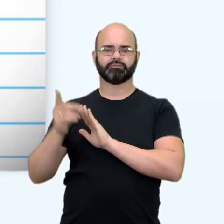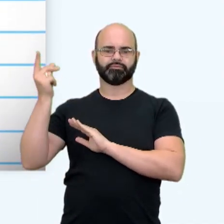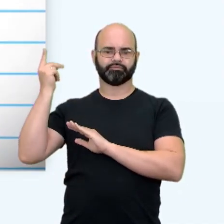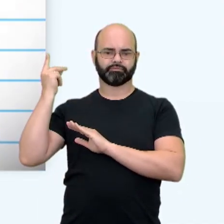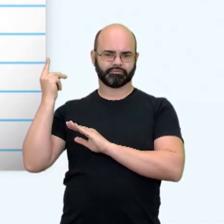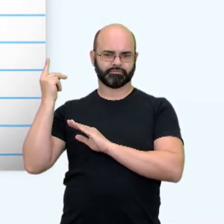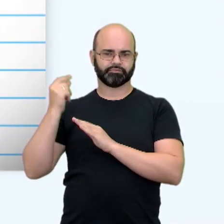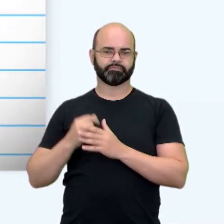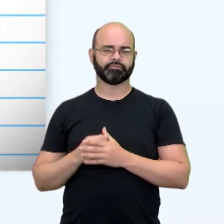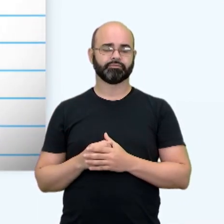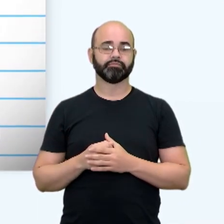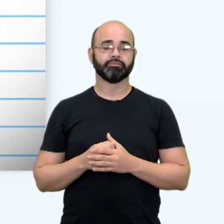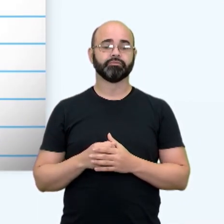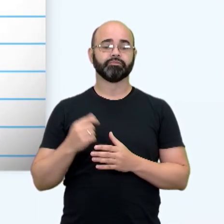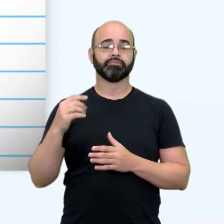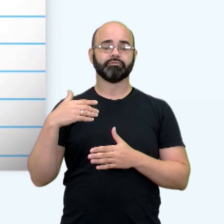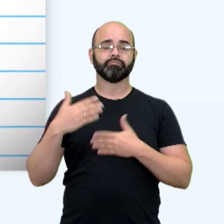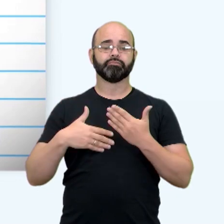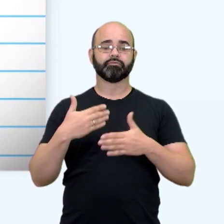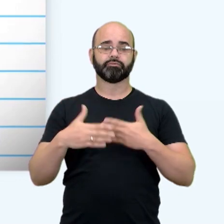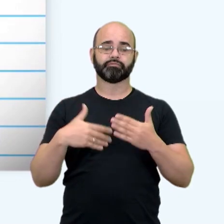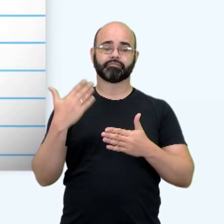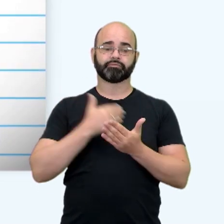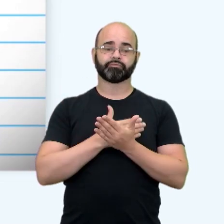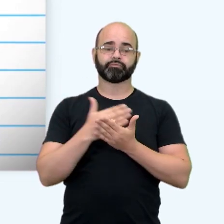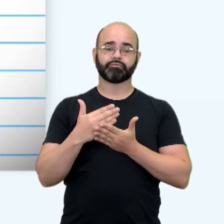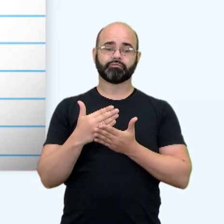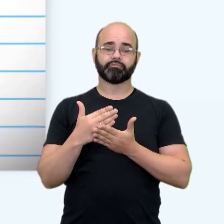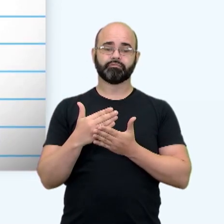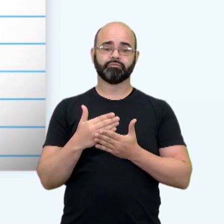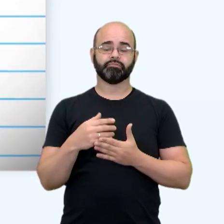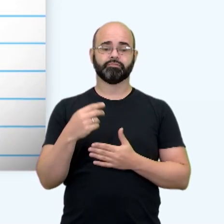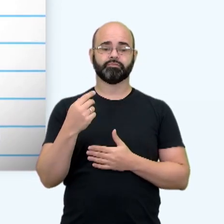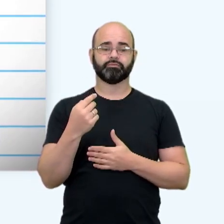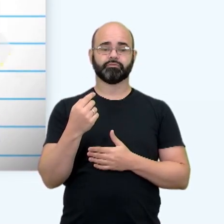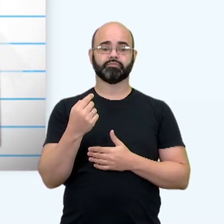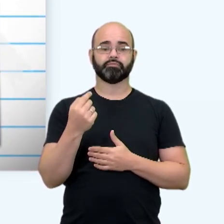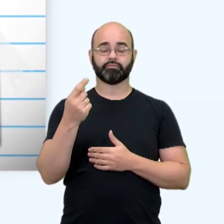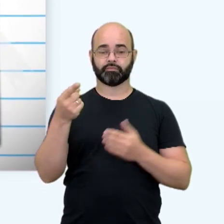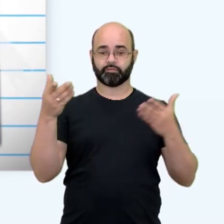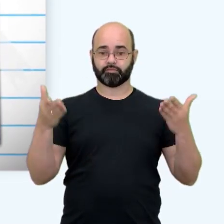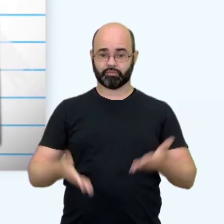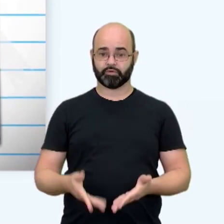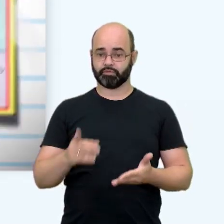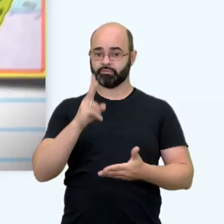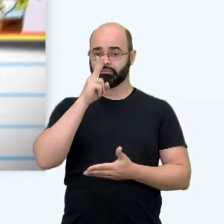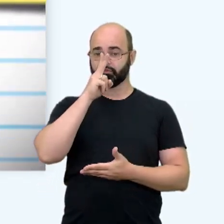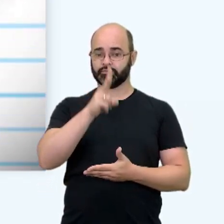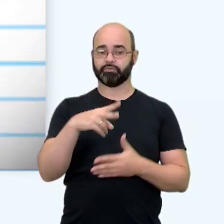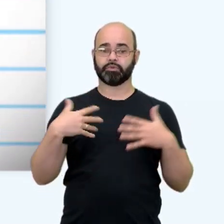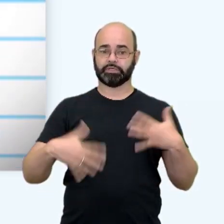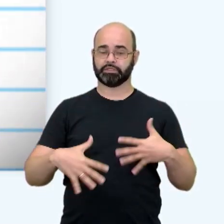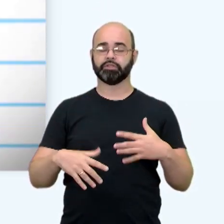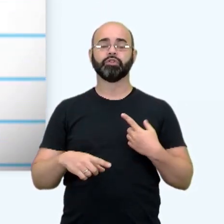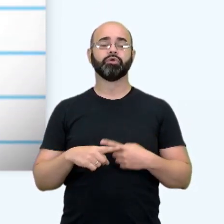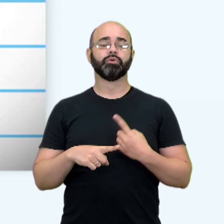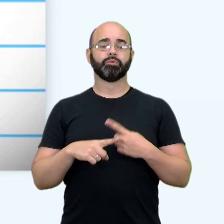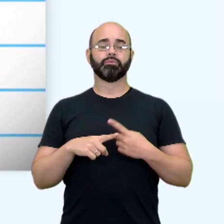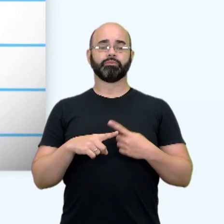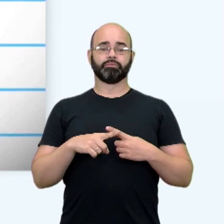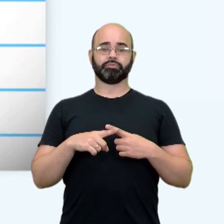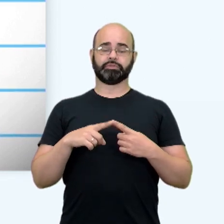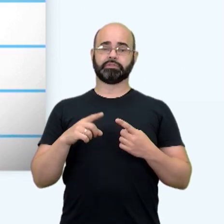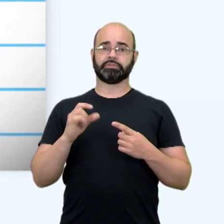já registrados tenham acontecido desde 2001. Portanto, o contexto atual é crítico. O aquecimento global tem